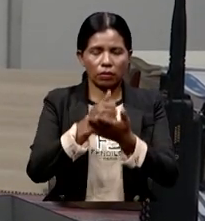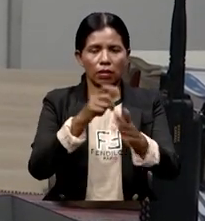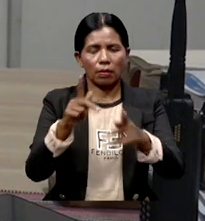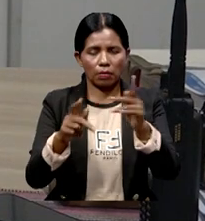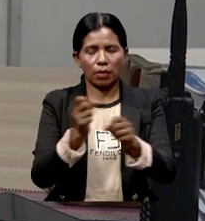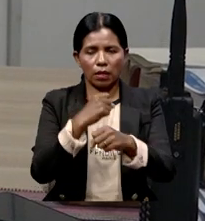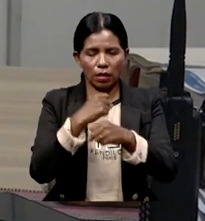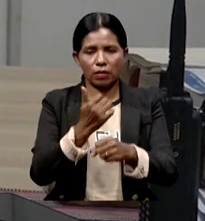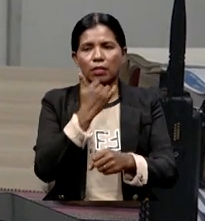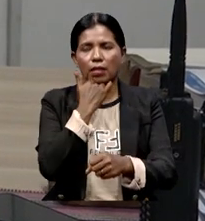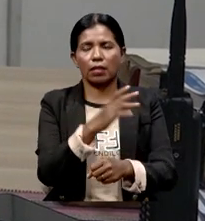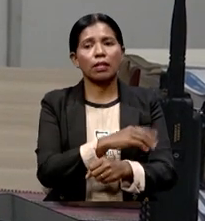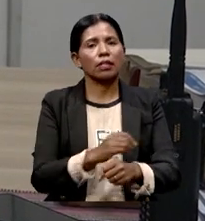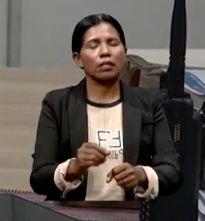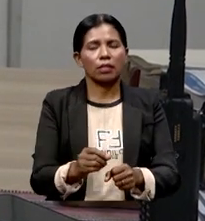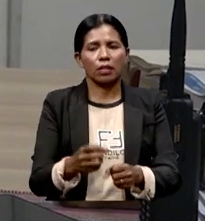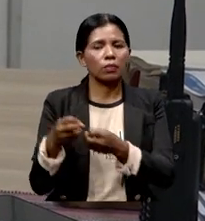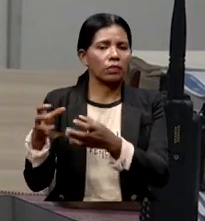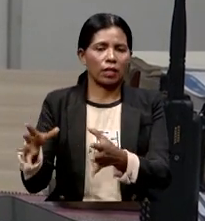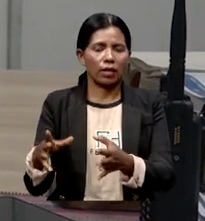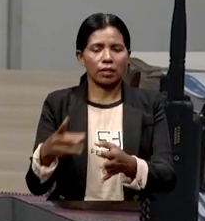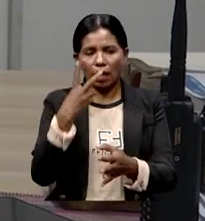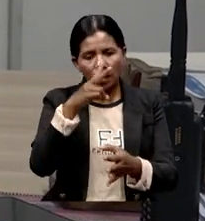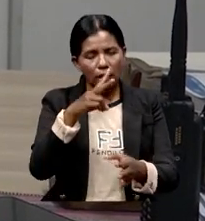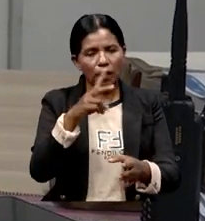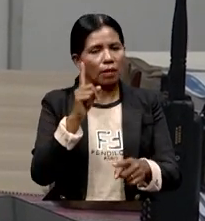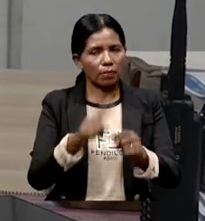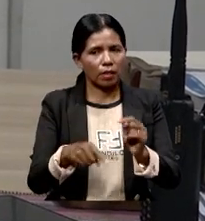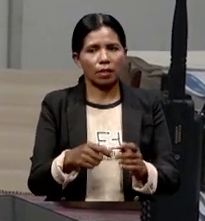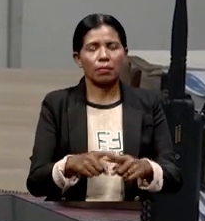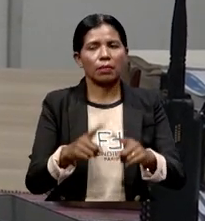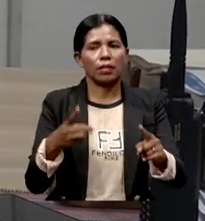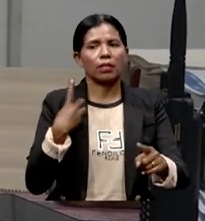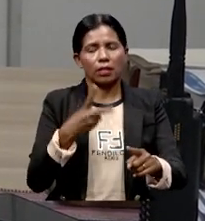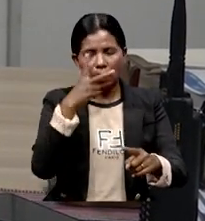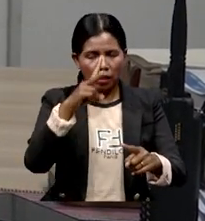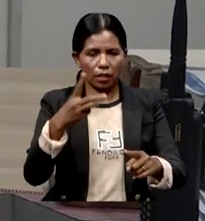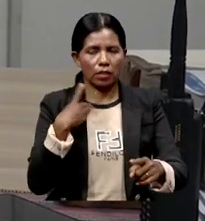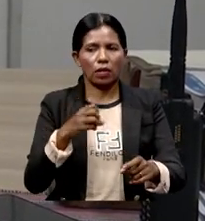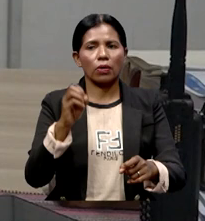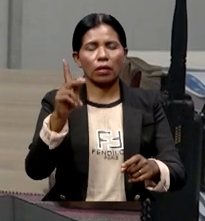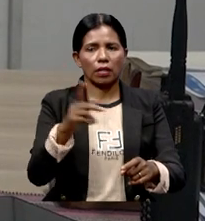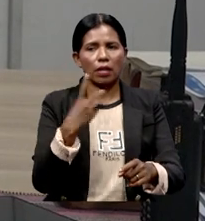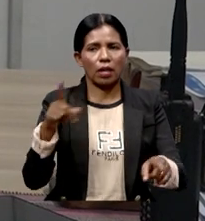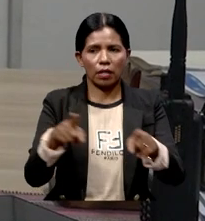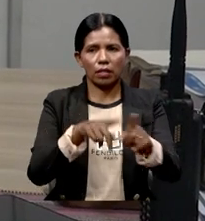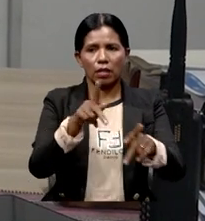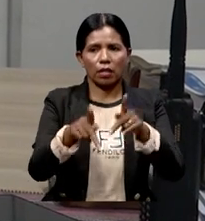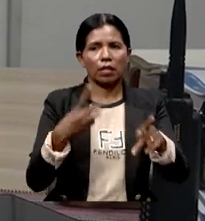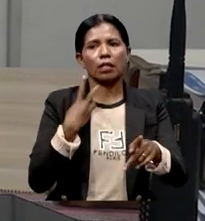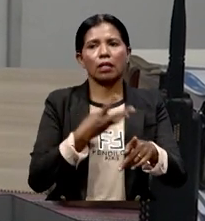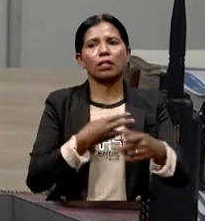ita tene dan buatne labele bandu mabe ita harela ita husikela ane se sida down ita